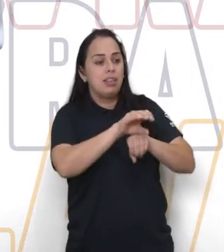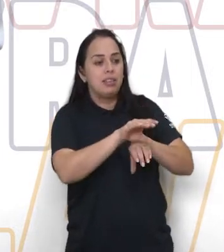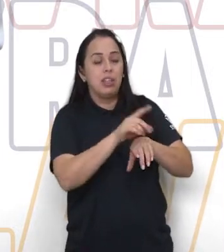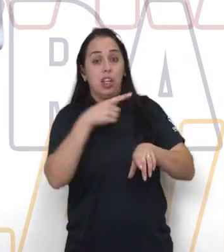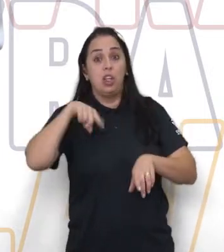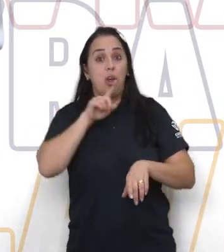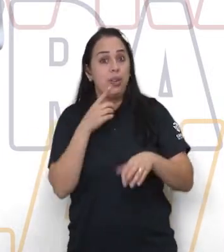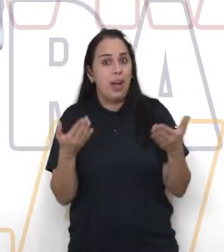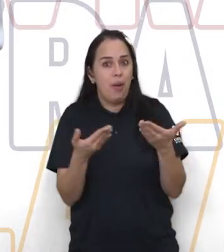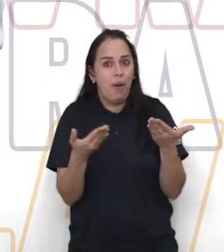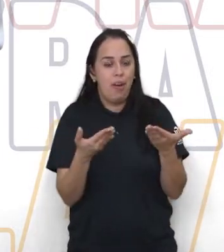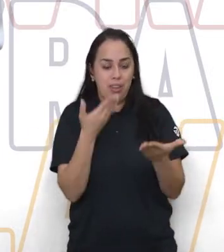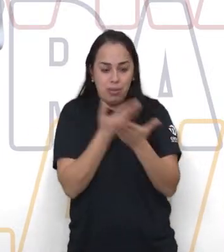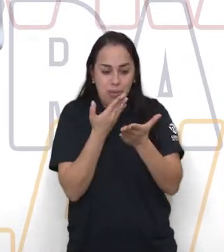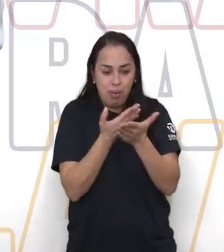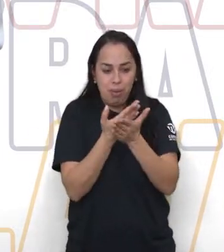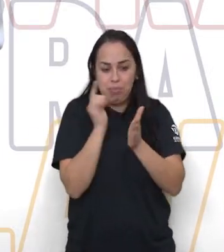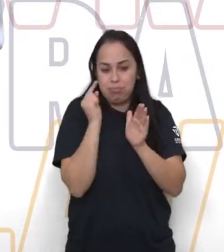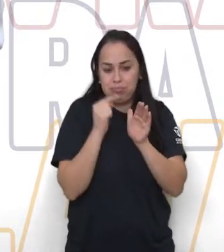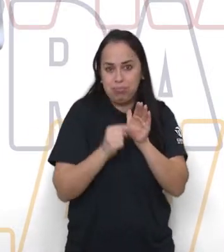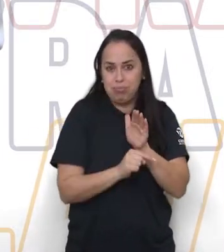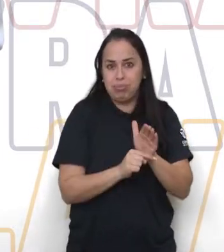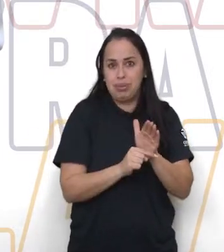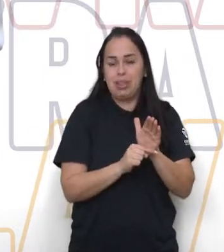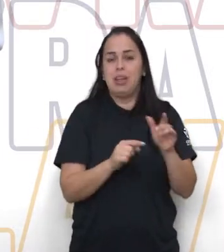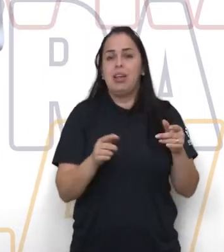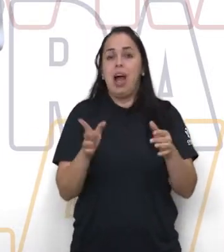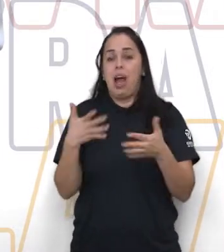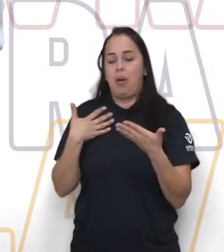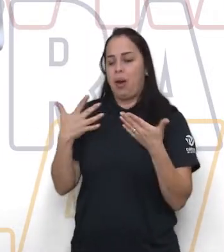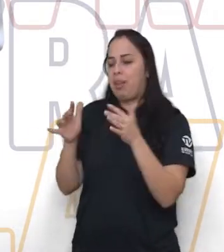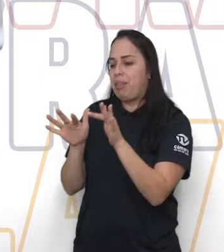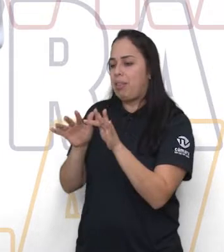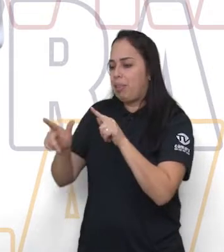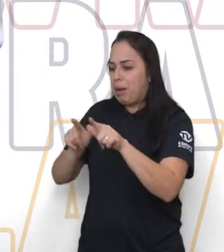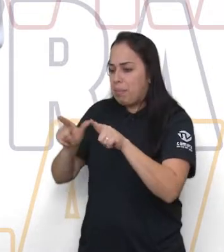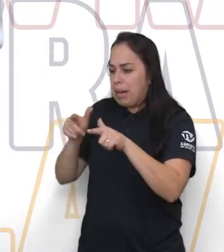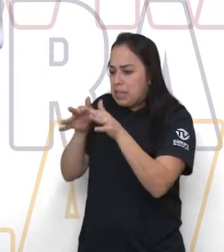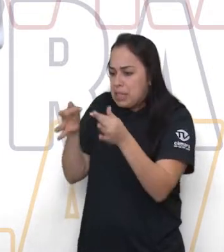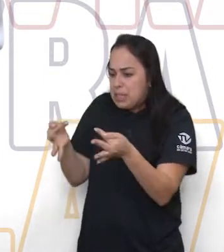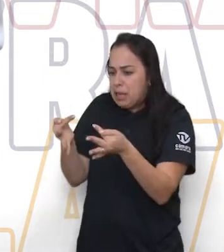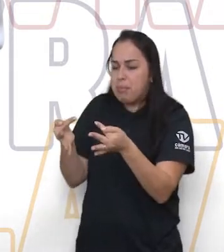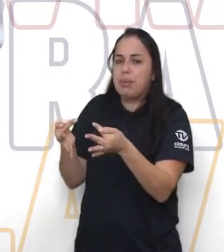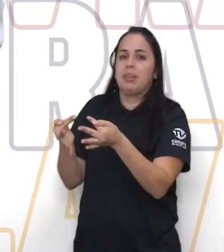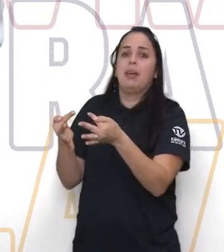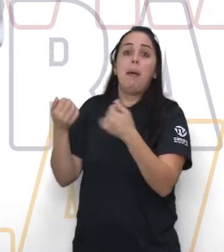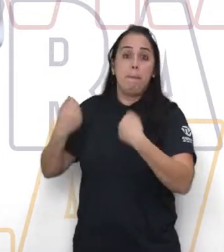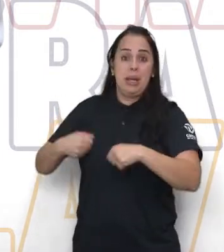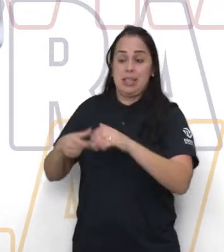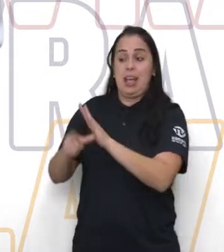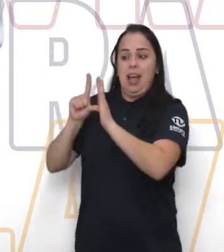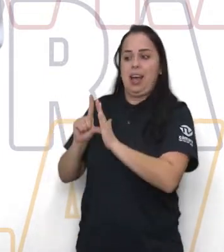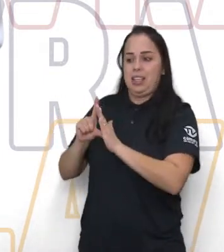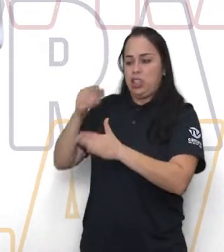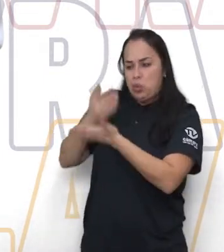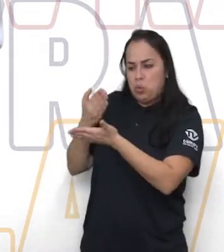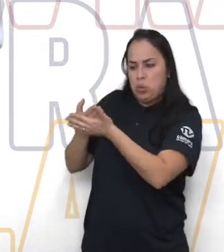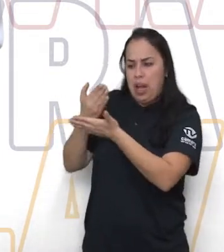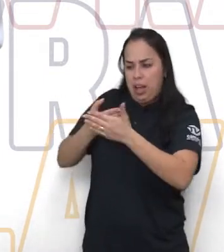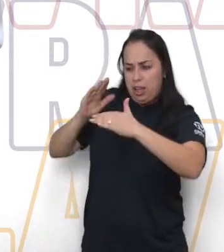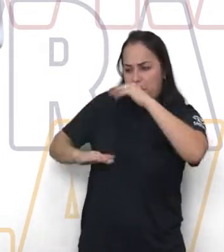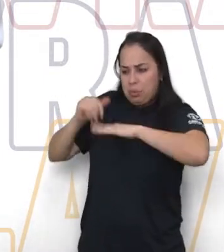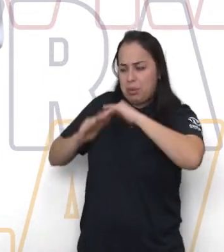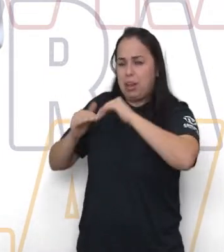preciso estudar mais né até os trabalhos mais simples vão exigir da gente competências mais